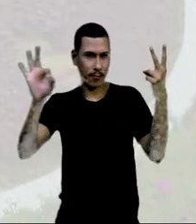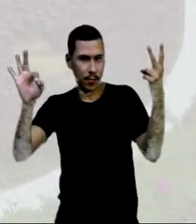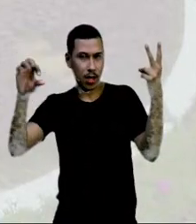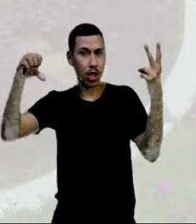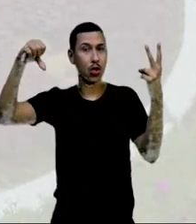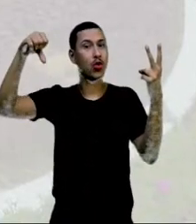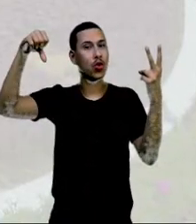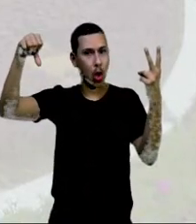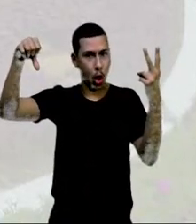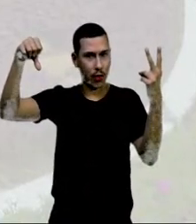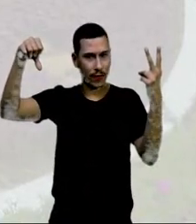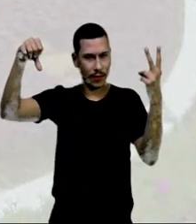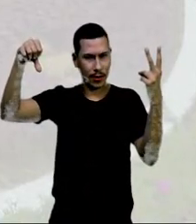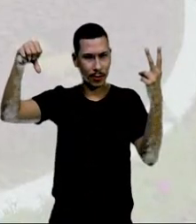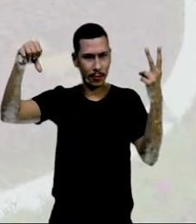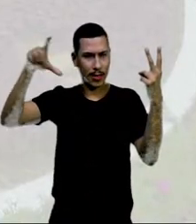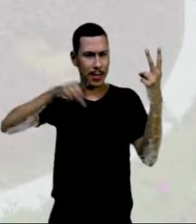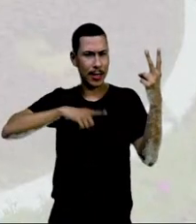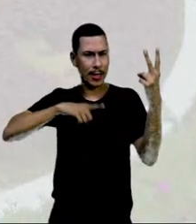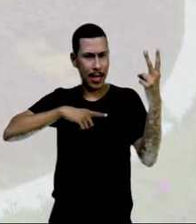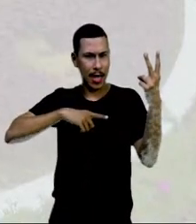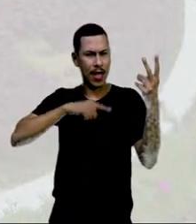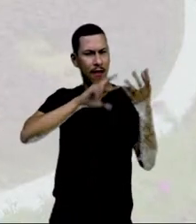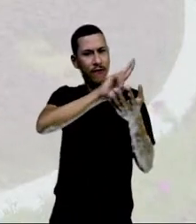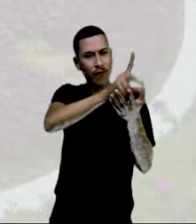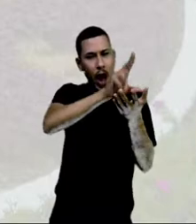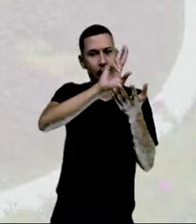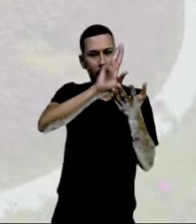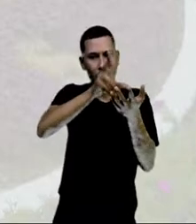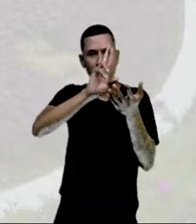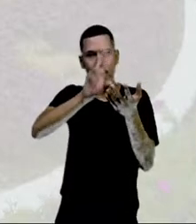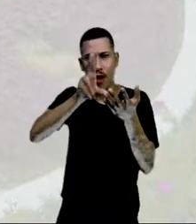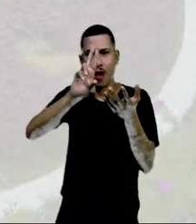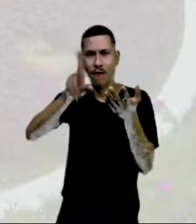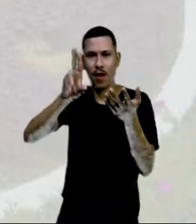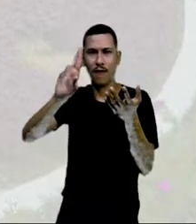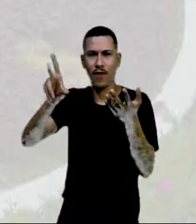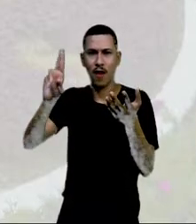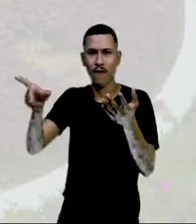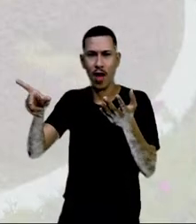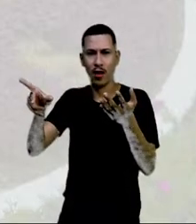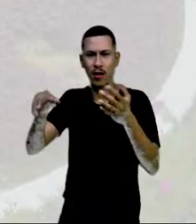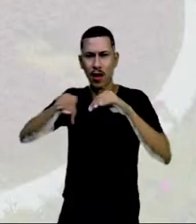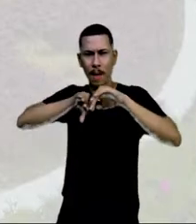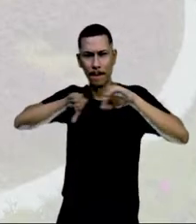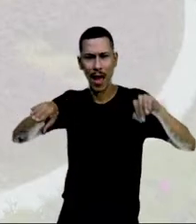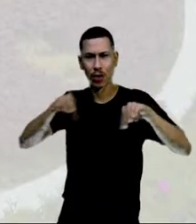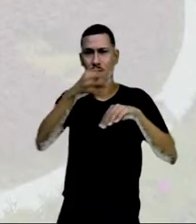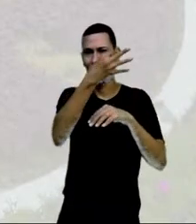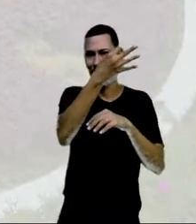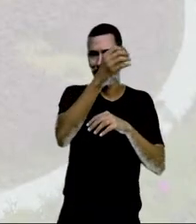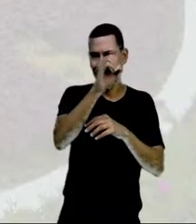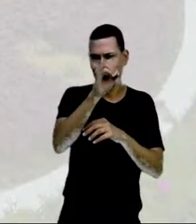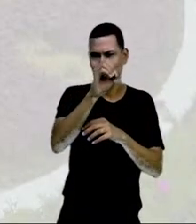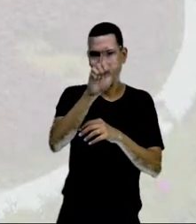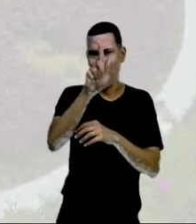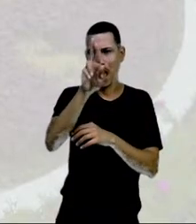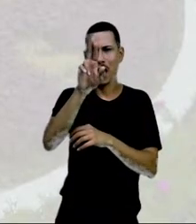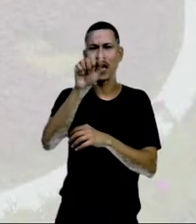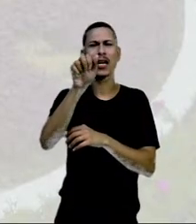certo? A gente tem vários espaços que seriam de 30 graus. Então, qual a